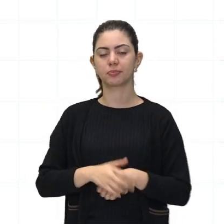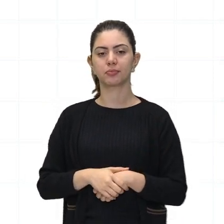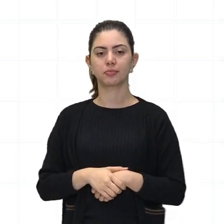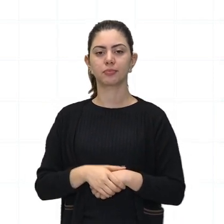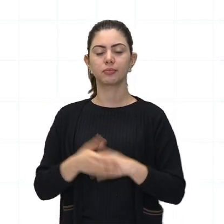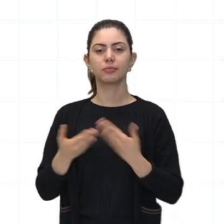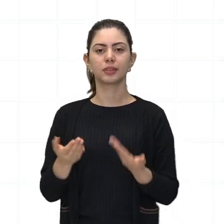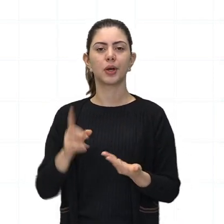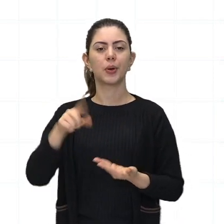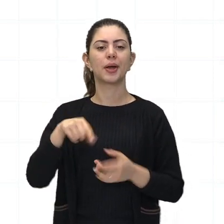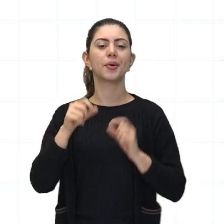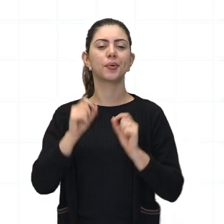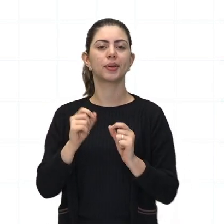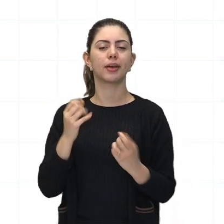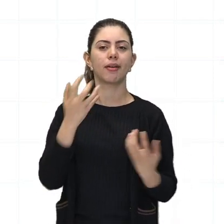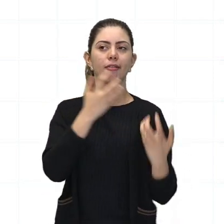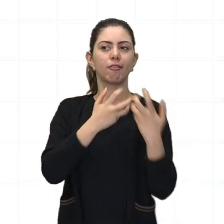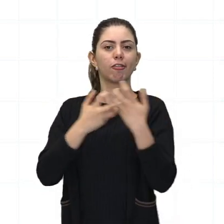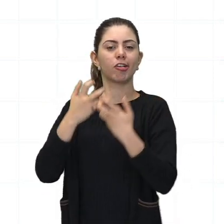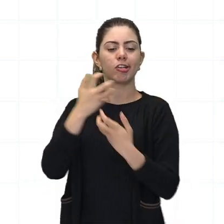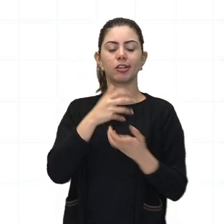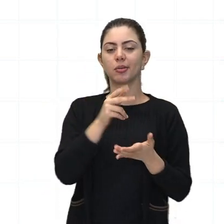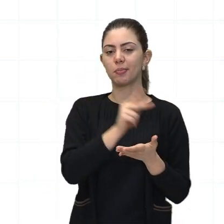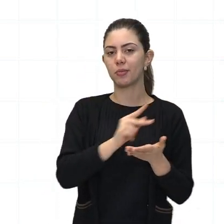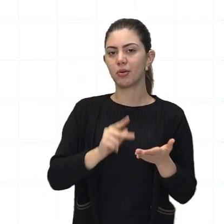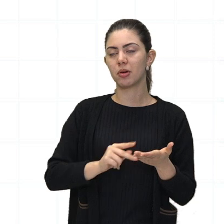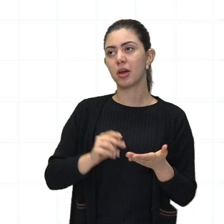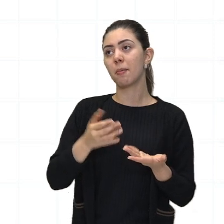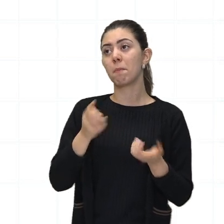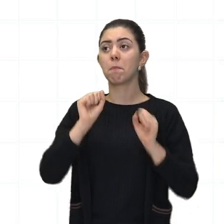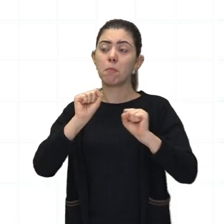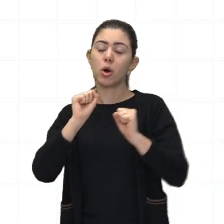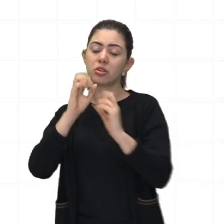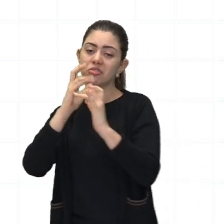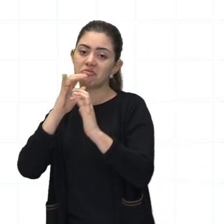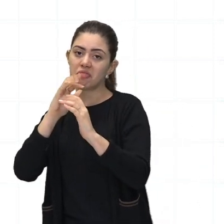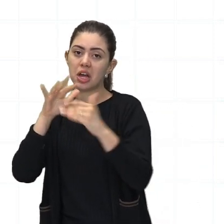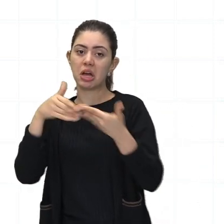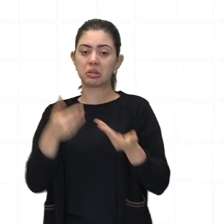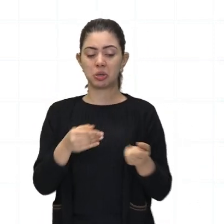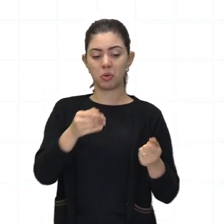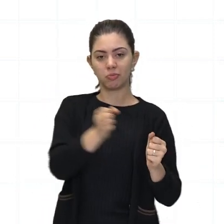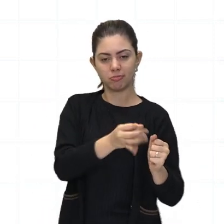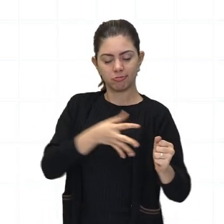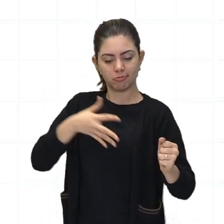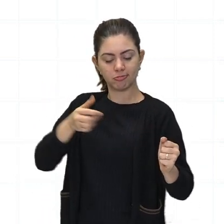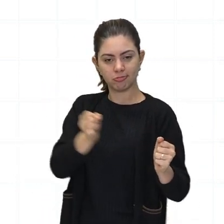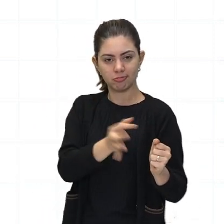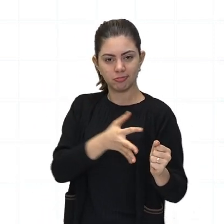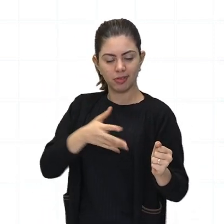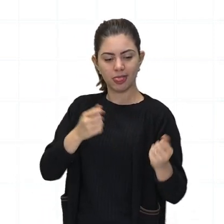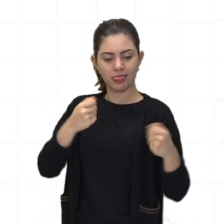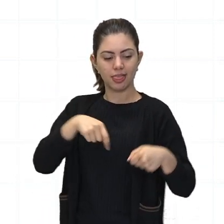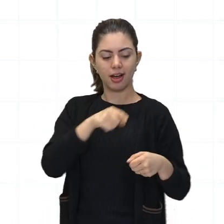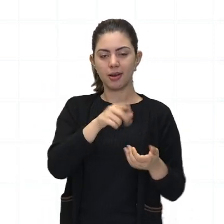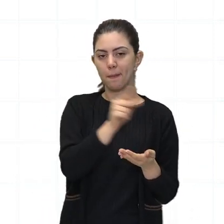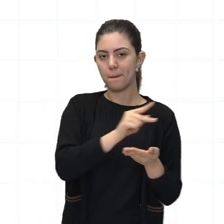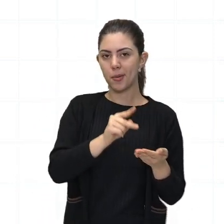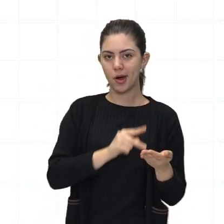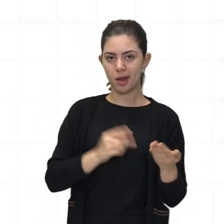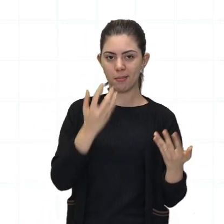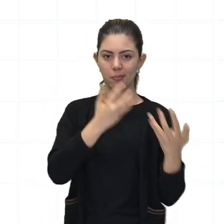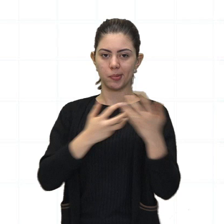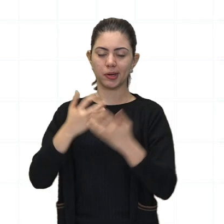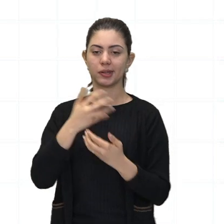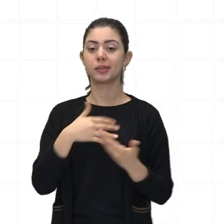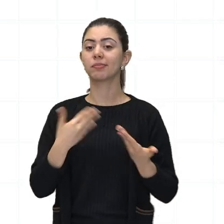aquele que cantava esse poema, ele vinha acompanhado de uma flauta ou de uma lira, somente da lira, para recitar esses poemas. Então, a gente